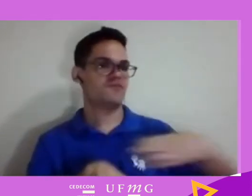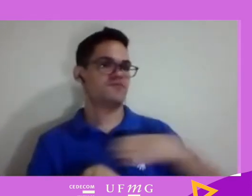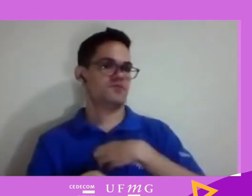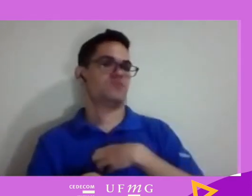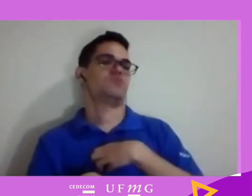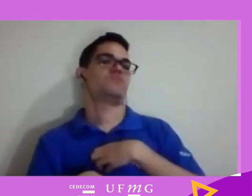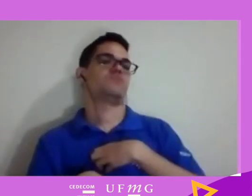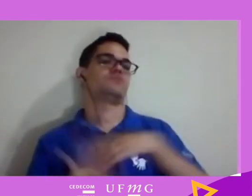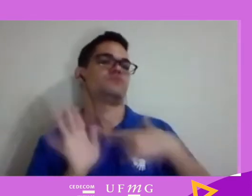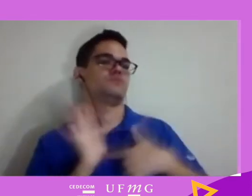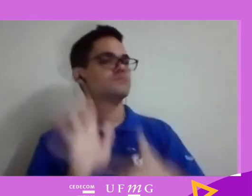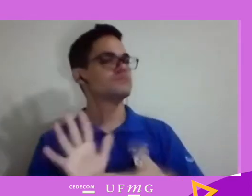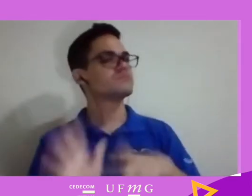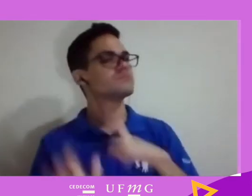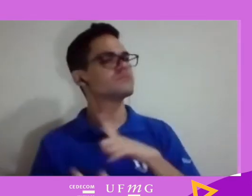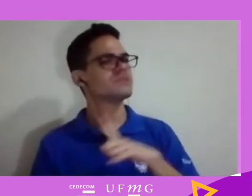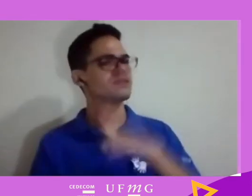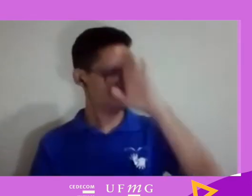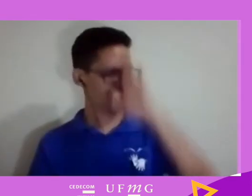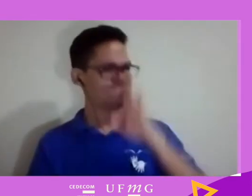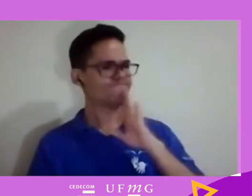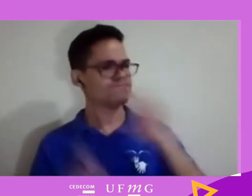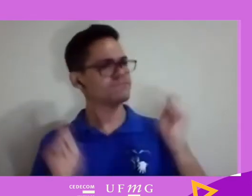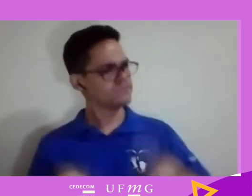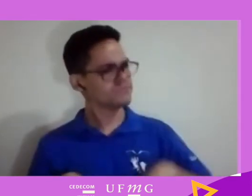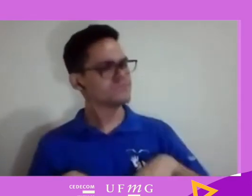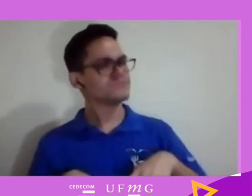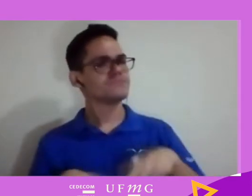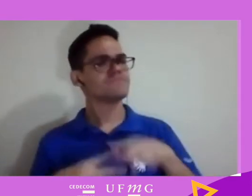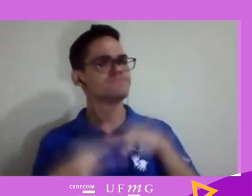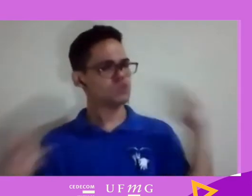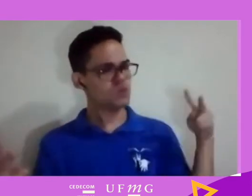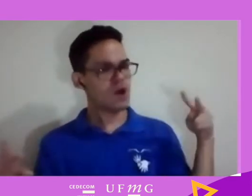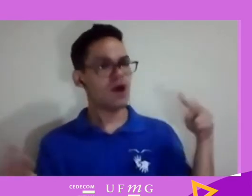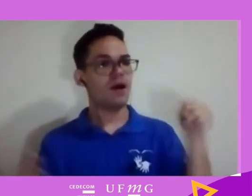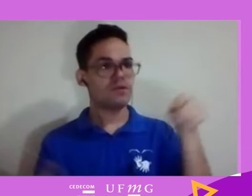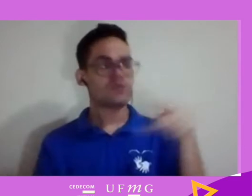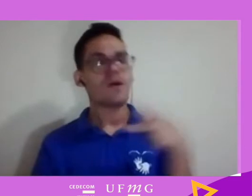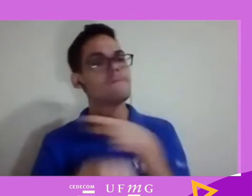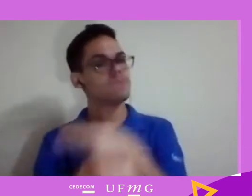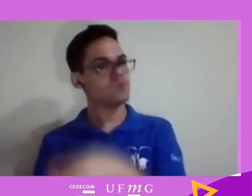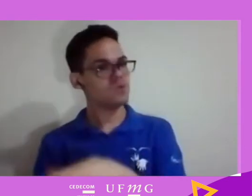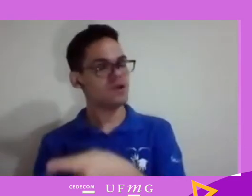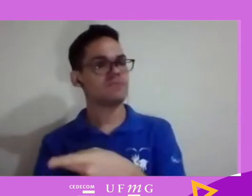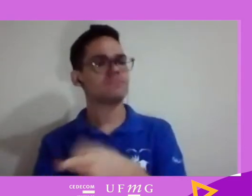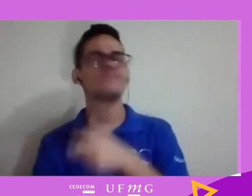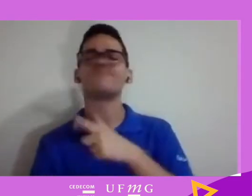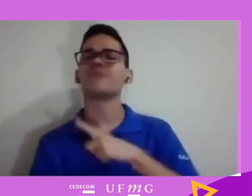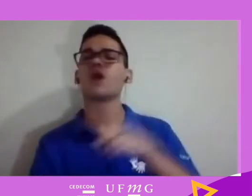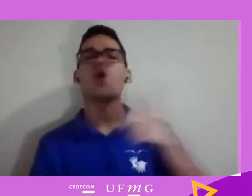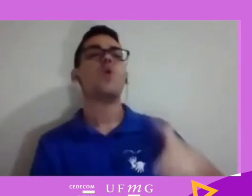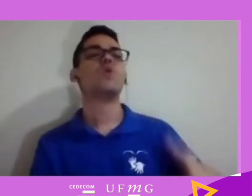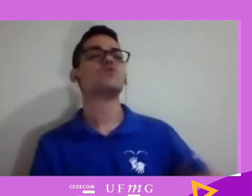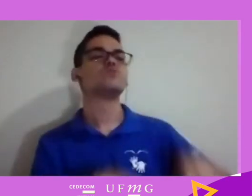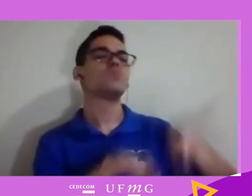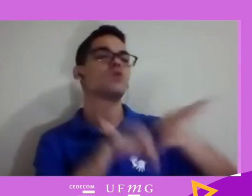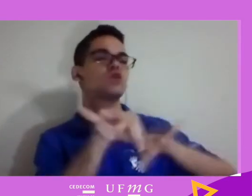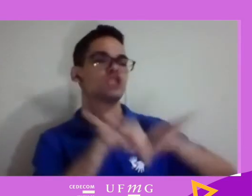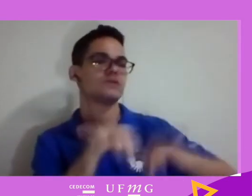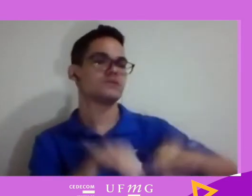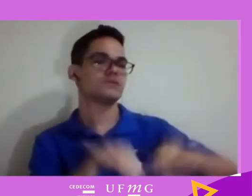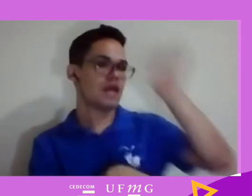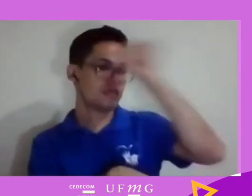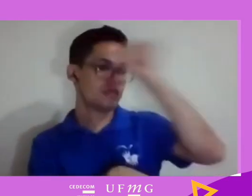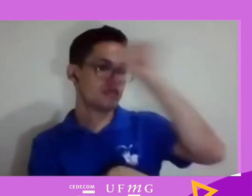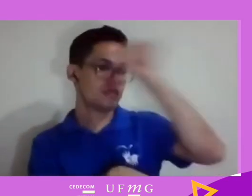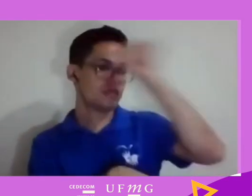ficam disponíveis online. Então, acho que uma grande referência é buscar isso. Além disso, há vários outros projetos no mundo. Mas eu acho,